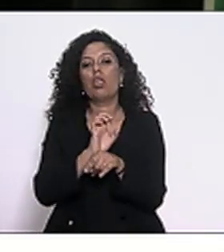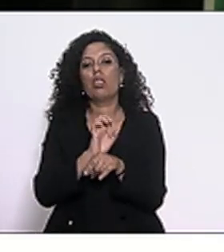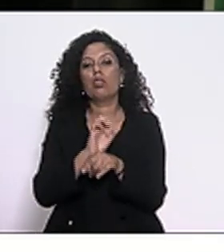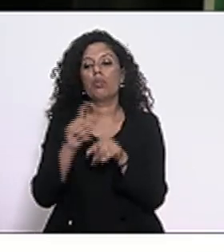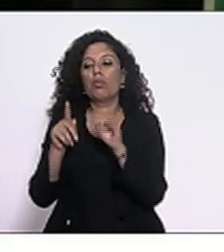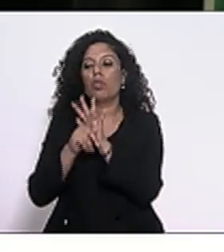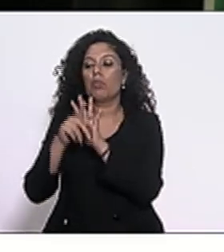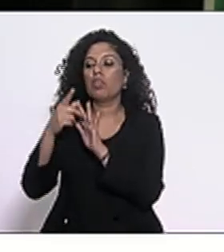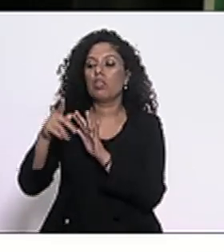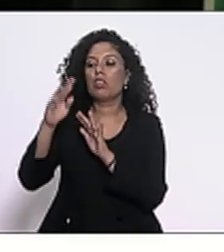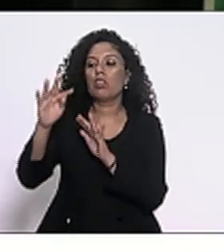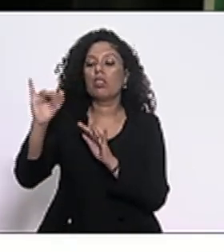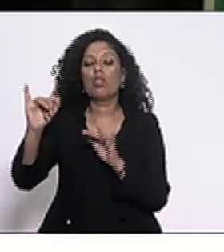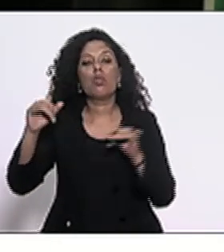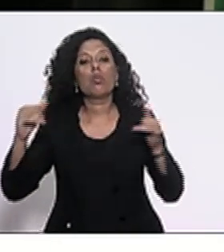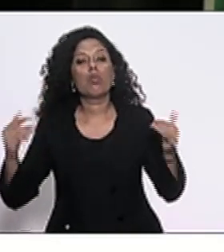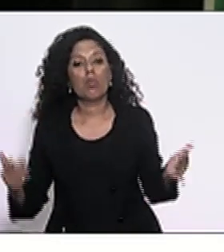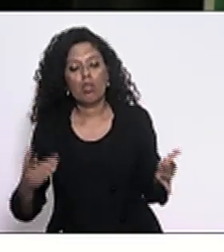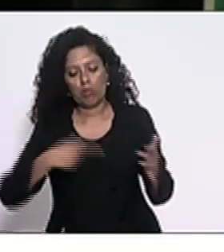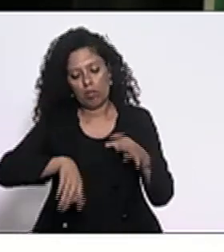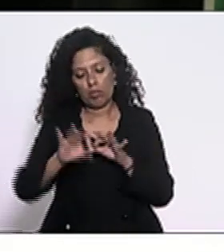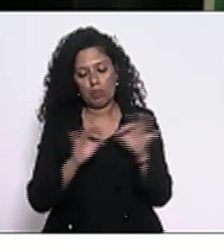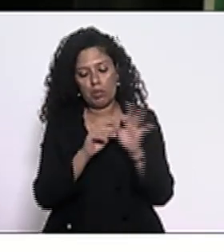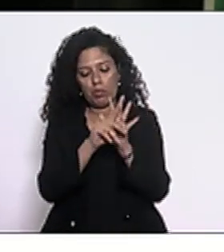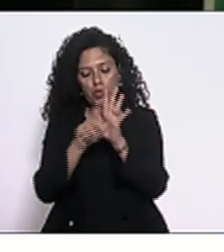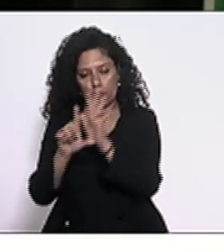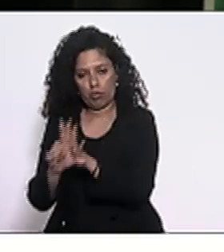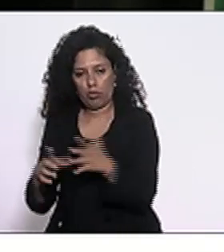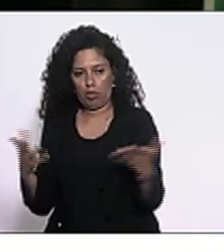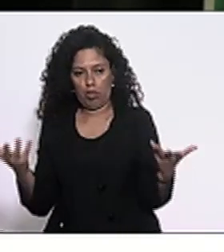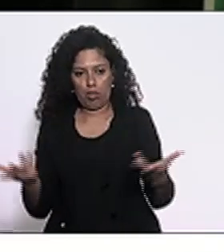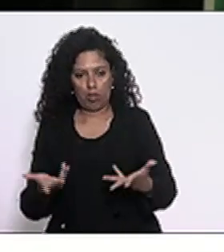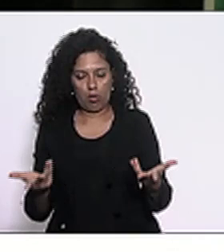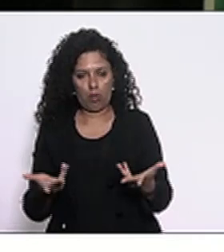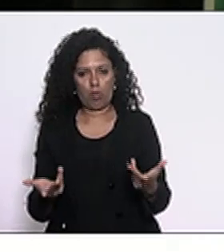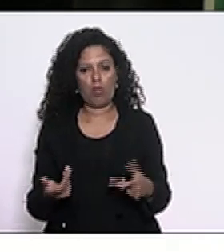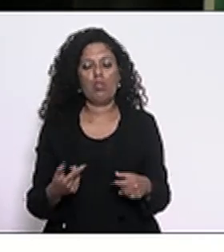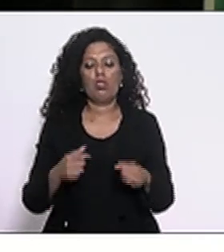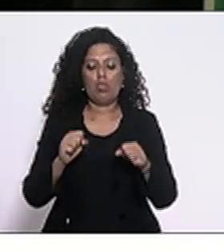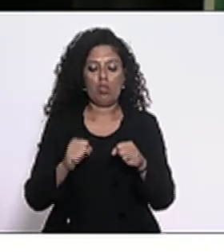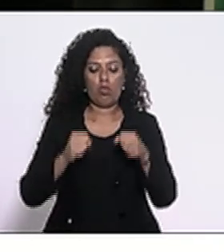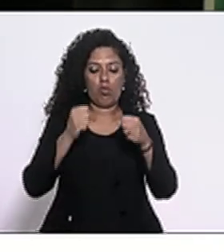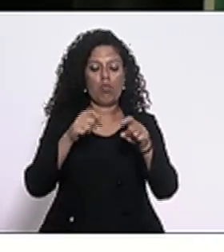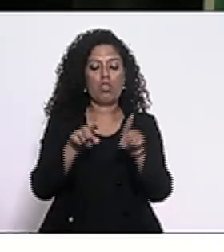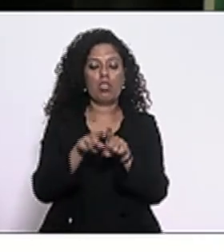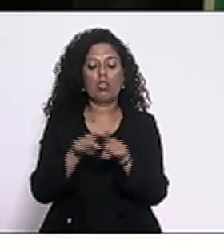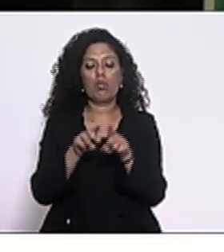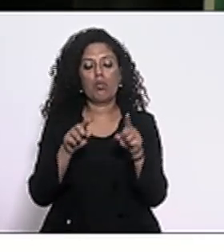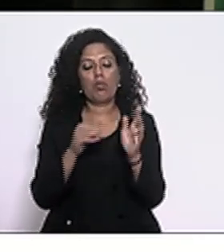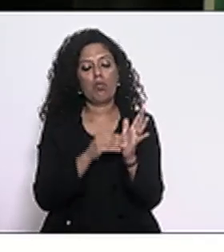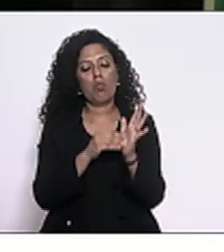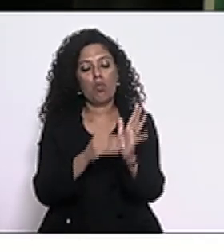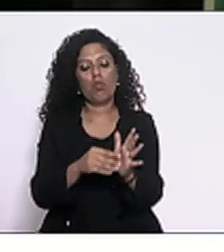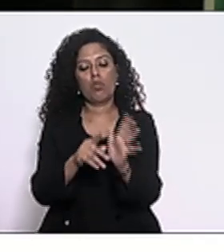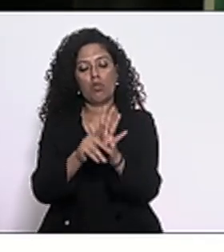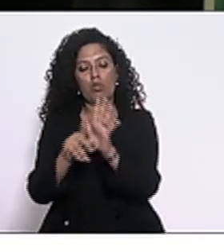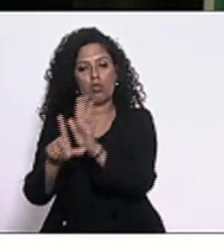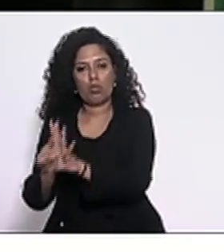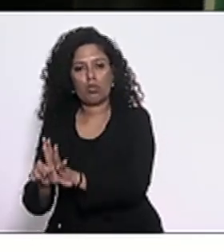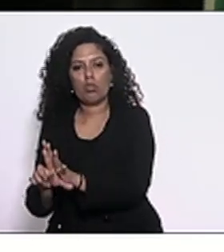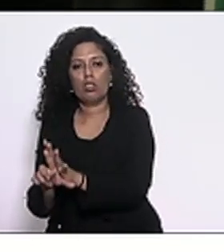diretrizes da política. E, entre essas diretrizes, tentar combater, no projeto, essa